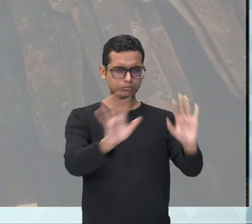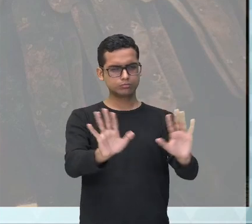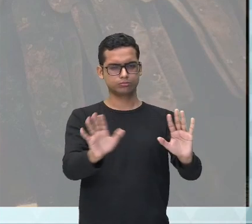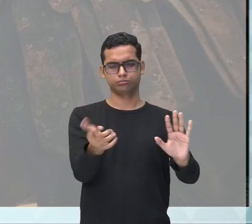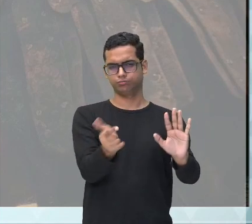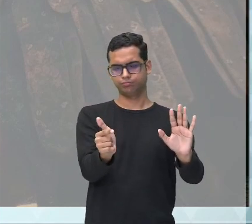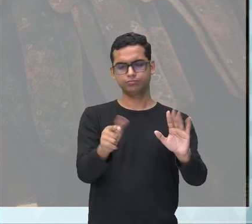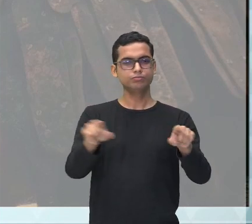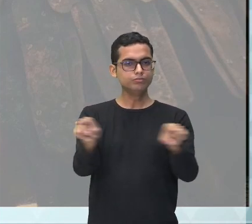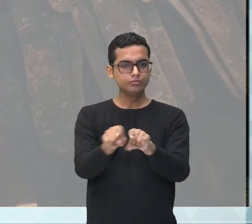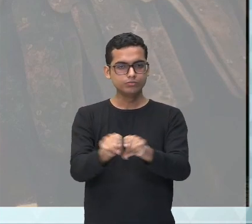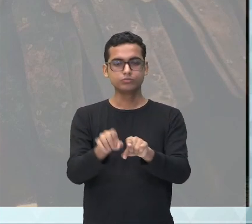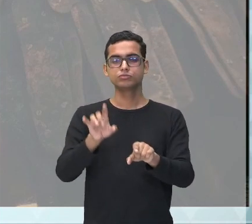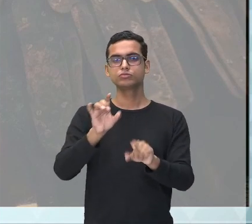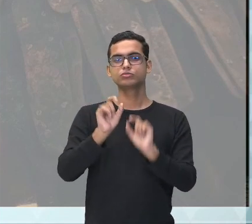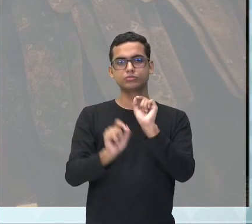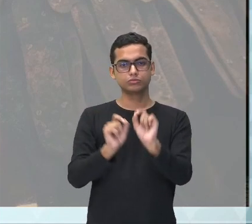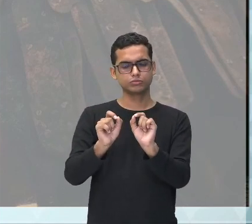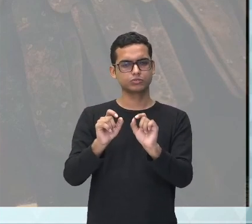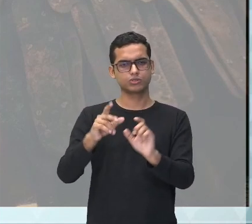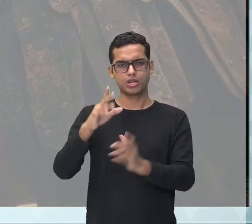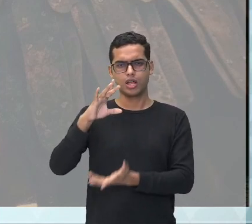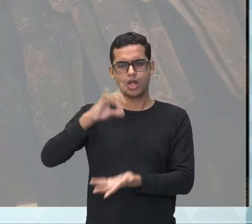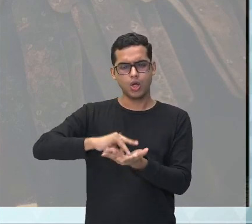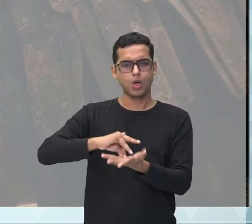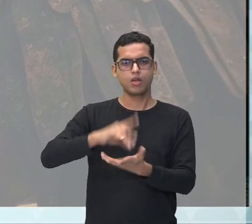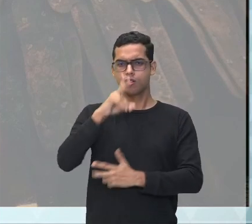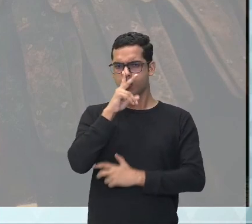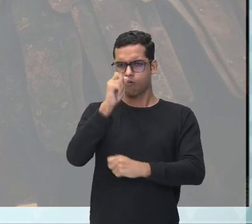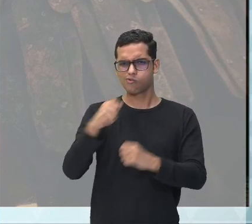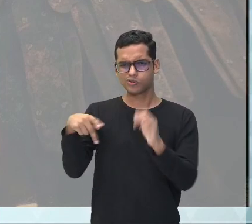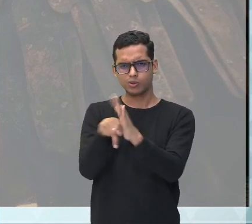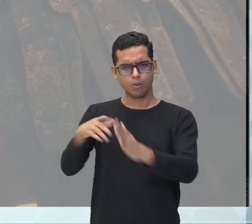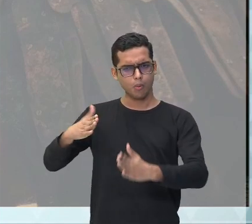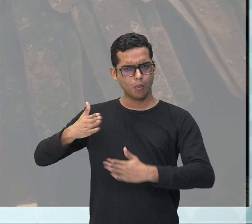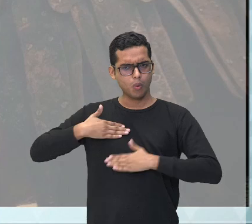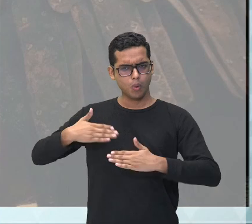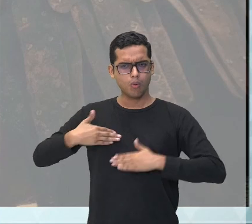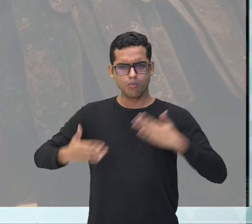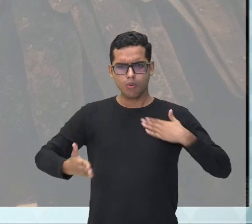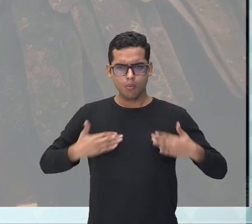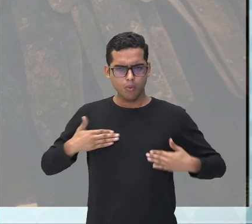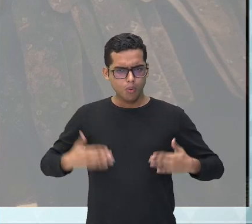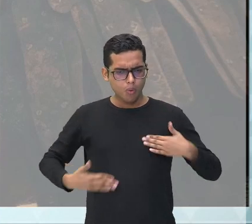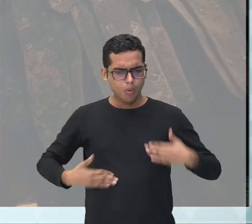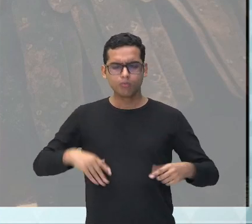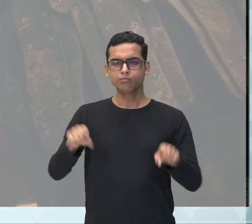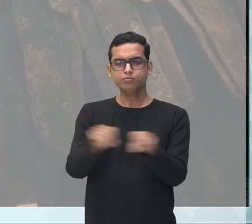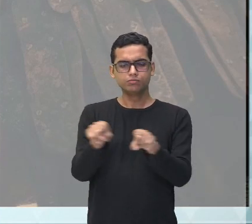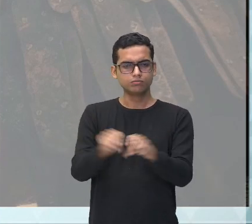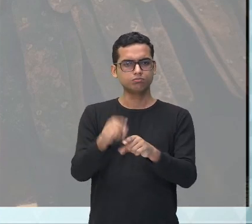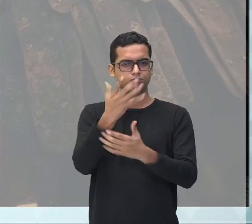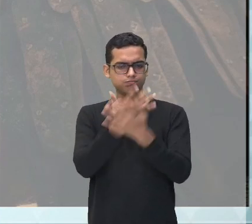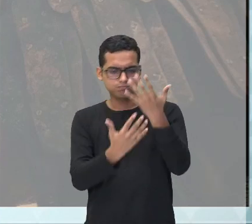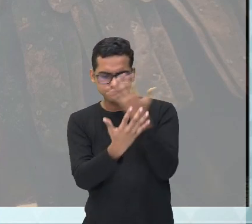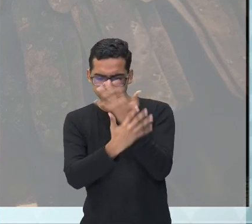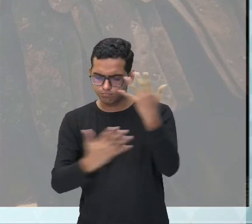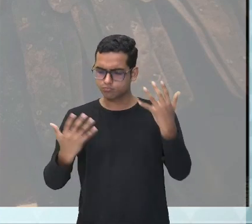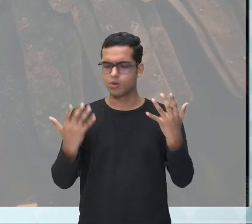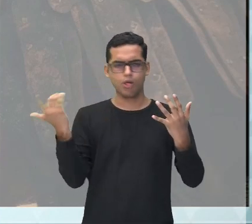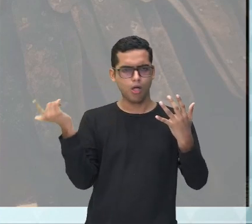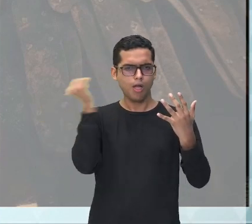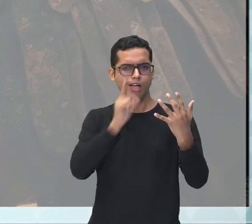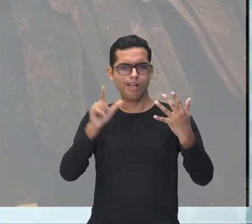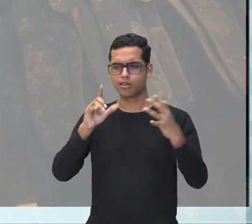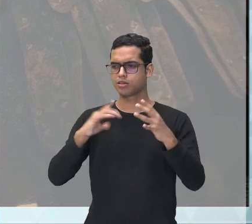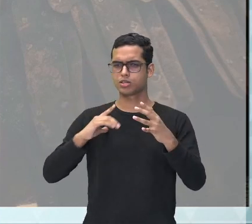utilizadas. Então, era basicamente ali na força do seu próprio corpo, na força do braço, que eles conquistavam, né, novos territórios,